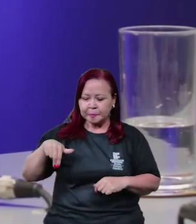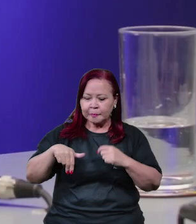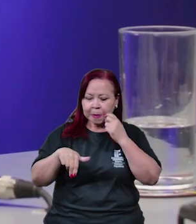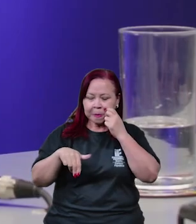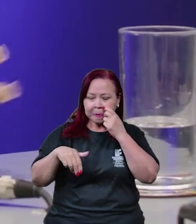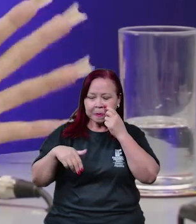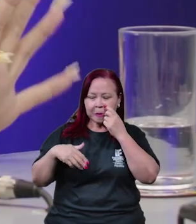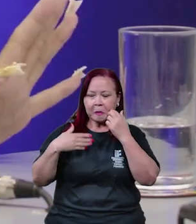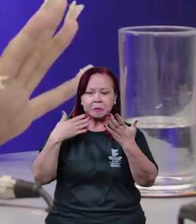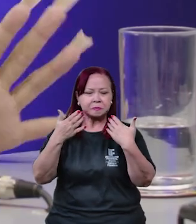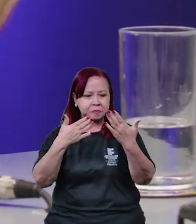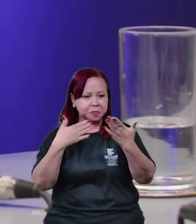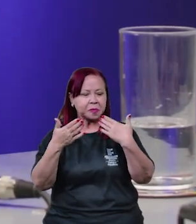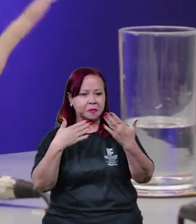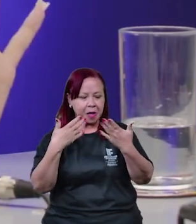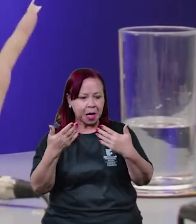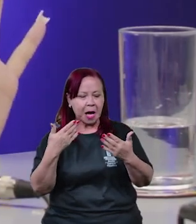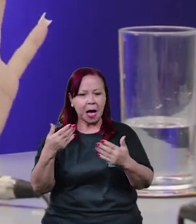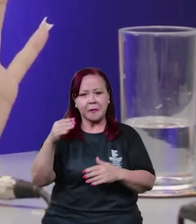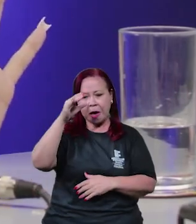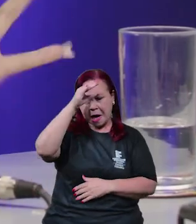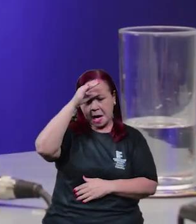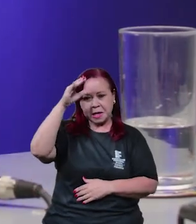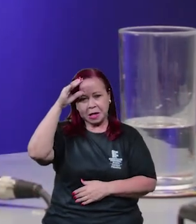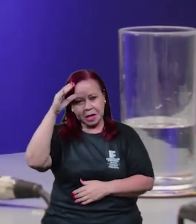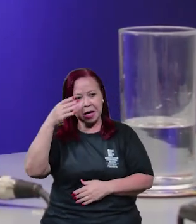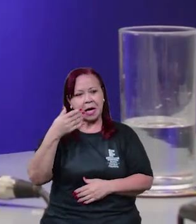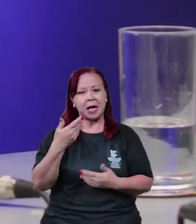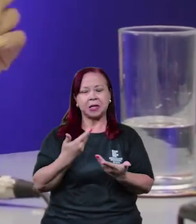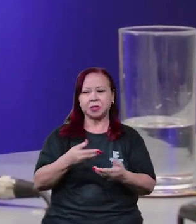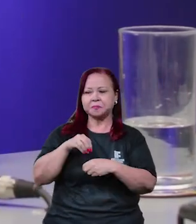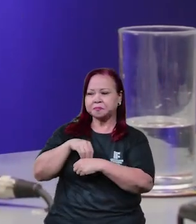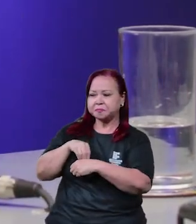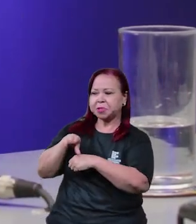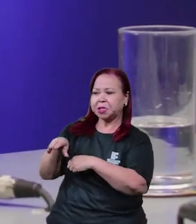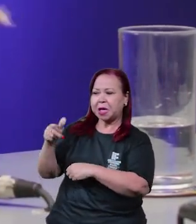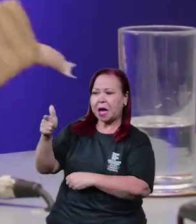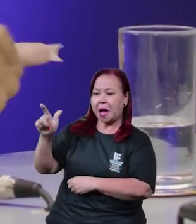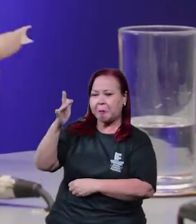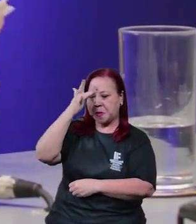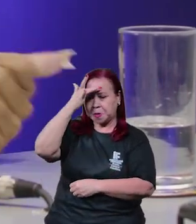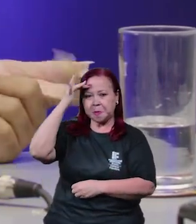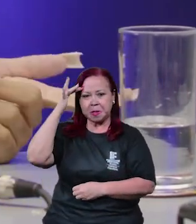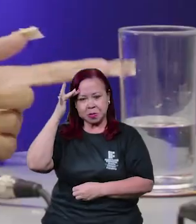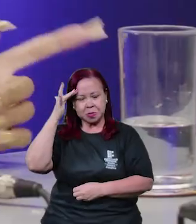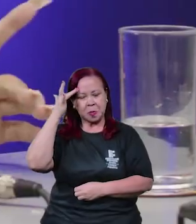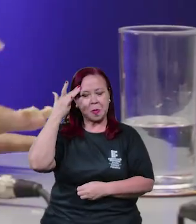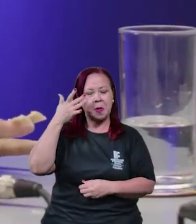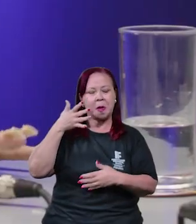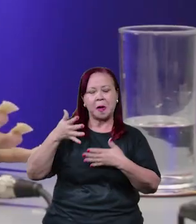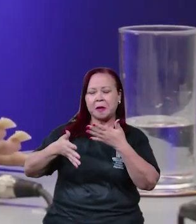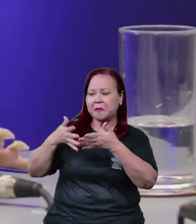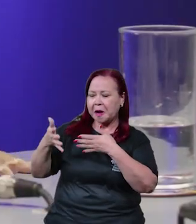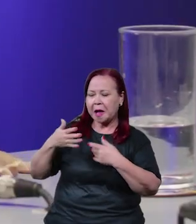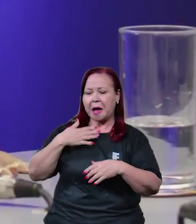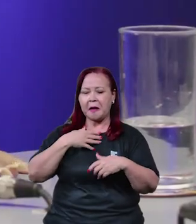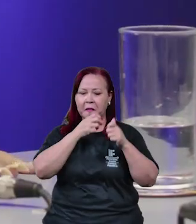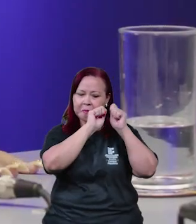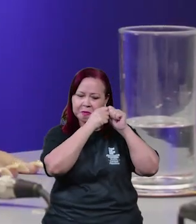viu? Não sei se vai falar porque eu também não No boca a conhecia, boca boca mesmo, a assim, né? boca, e falar, ai, minha transista é muito boa.